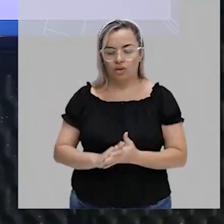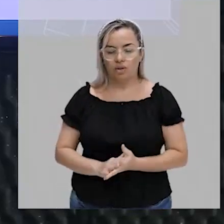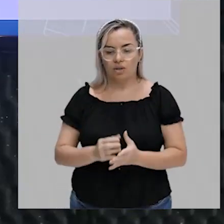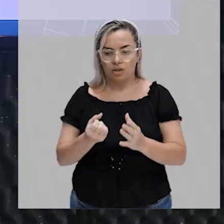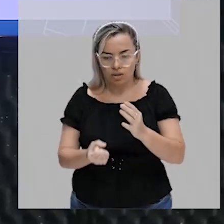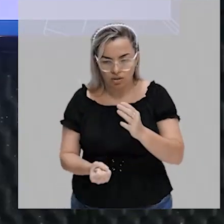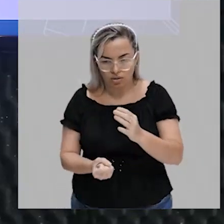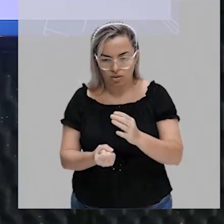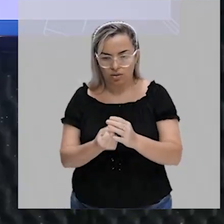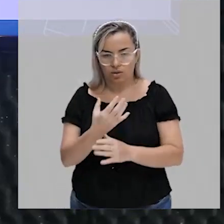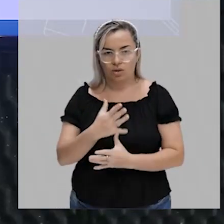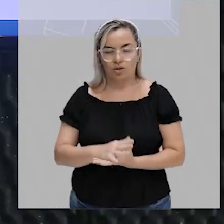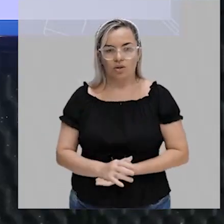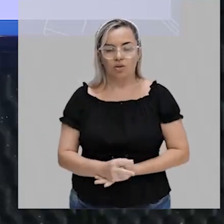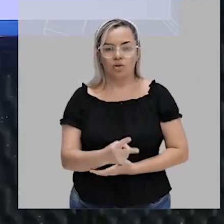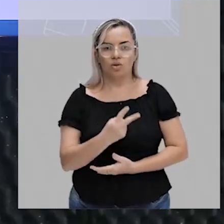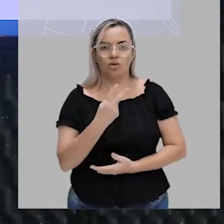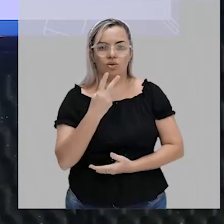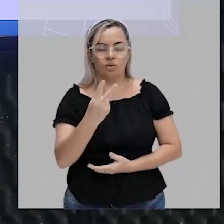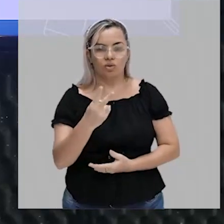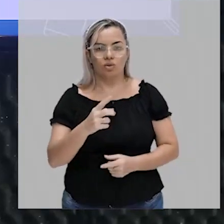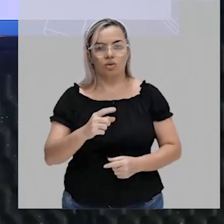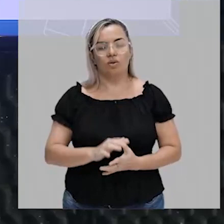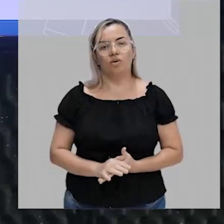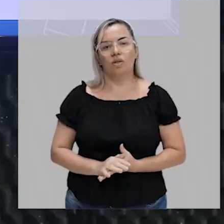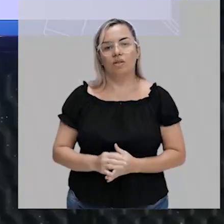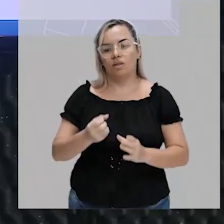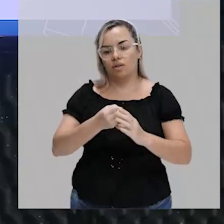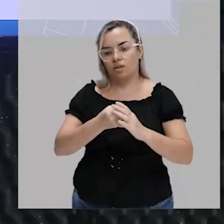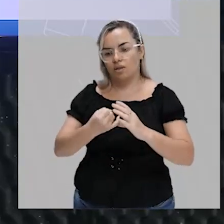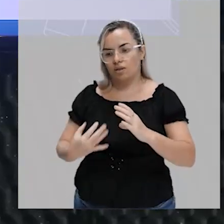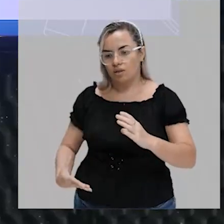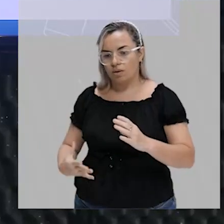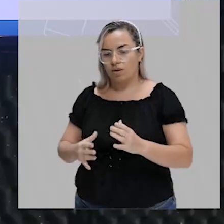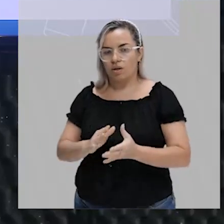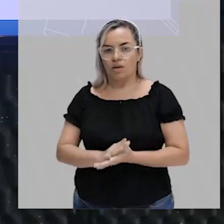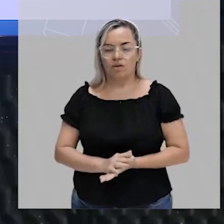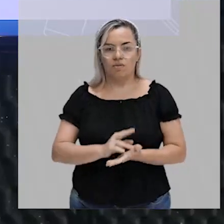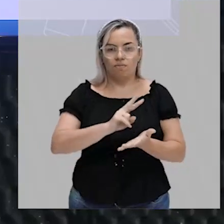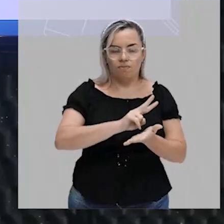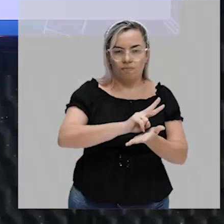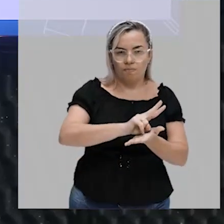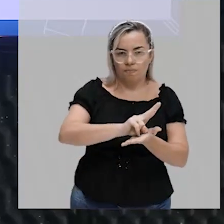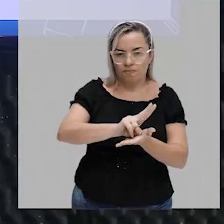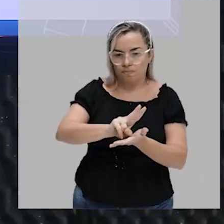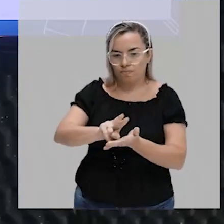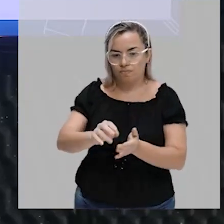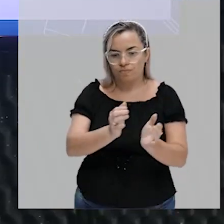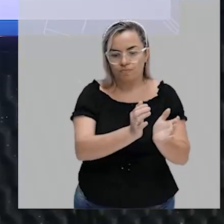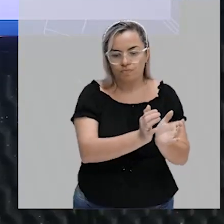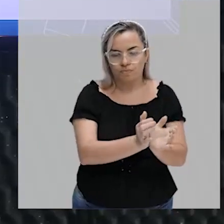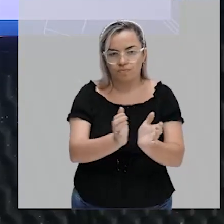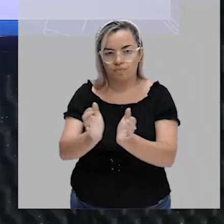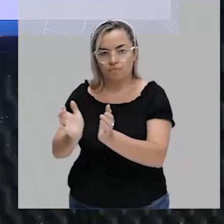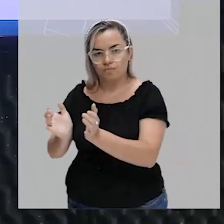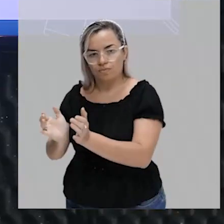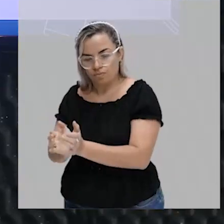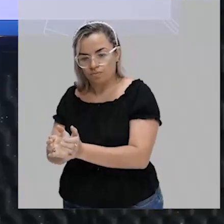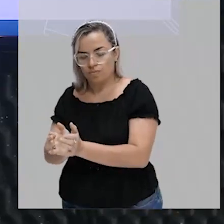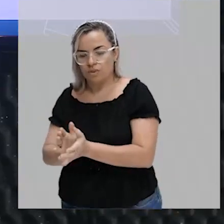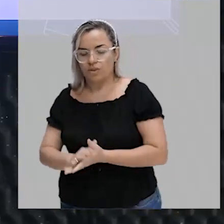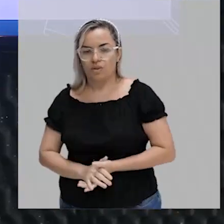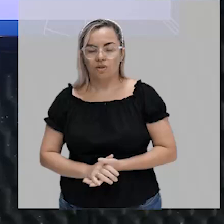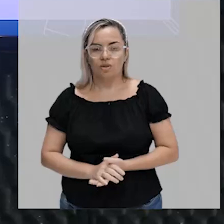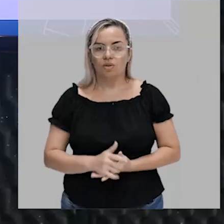elementos. Primeiramente, a era multipolar. Por que multipolar, Marcos? Porque a partir dali, a partir de 91, não vai existir mais